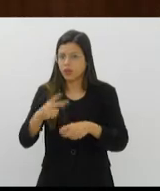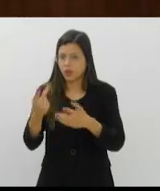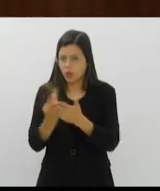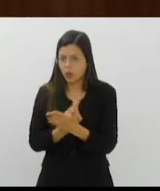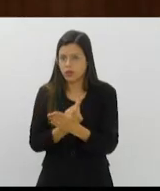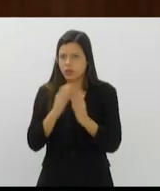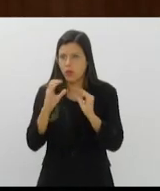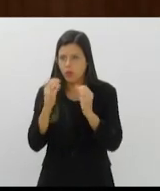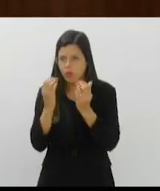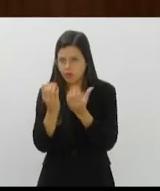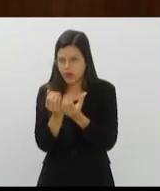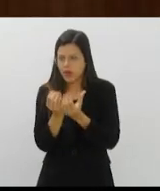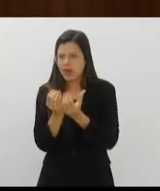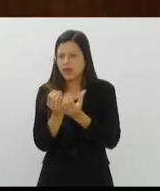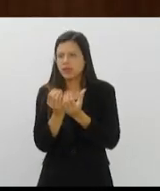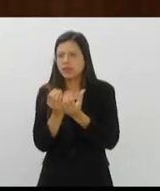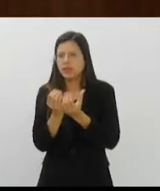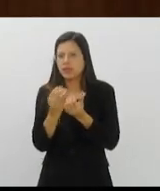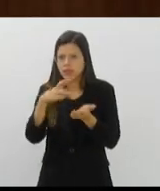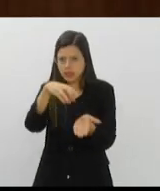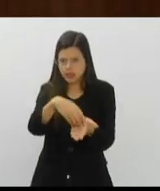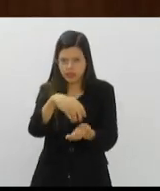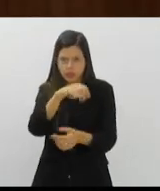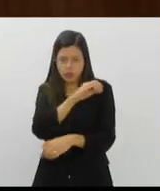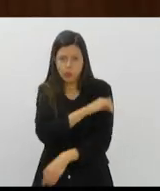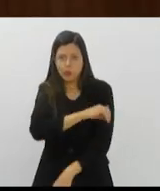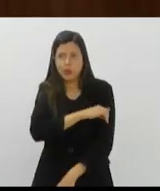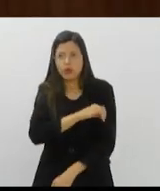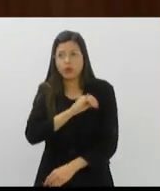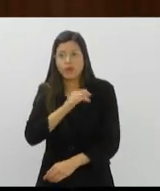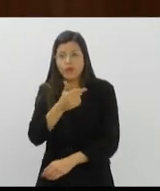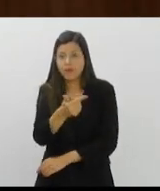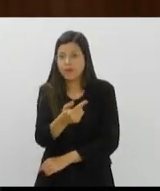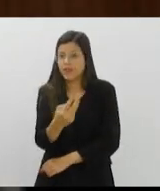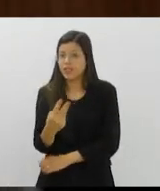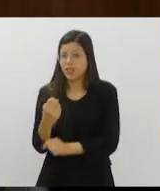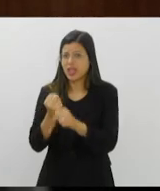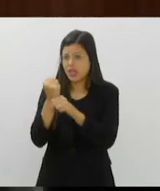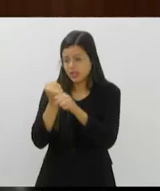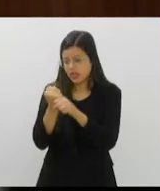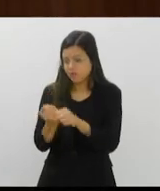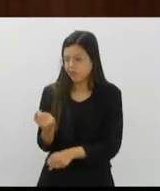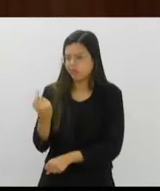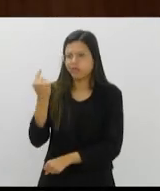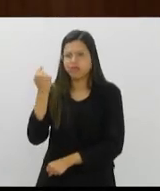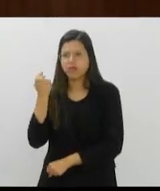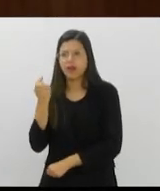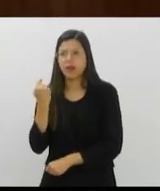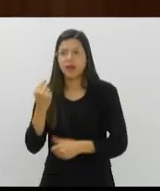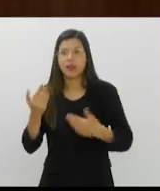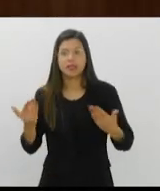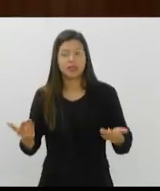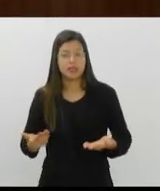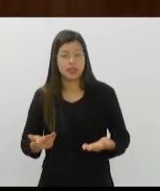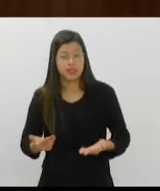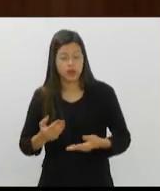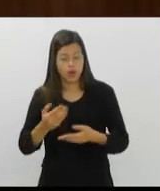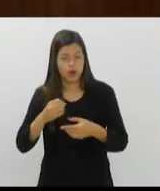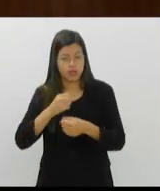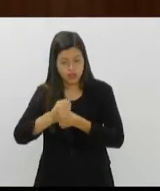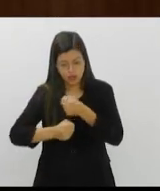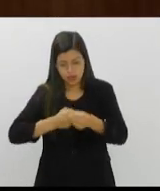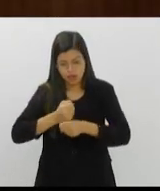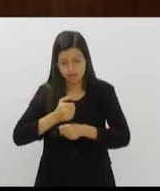da UNALI já fazem 23 anos. E dessa feita, este ano, nós estaremos